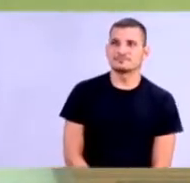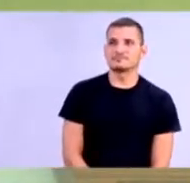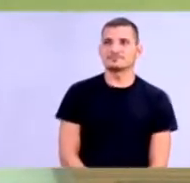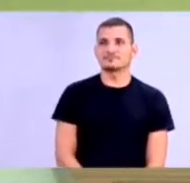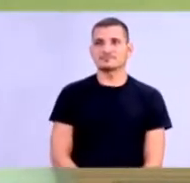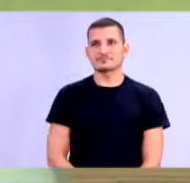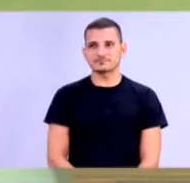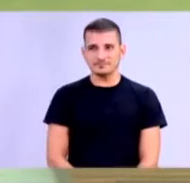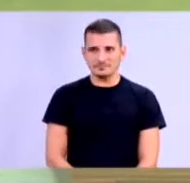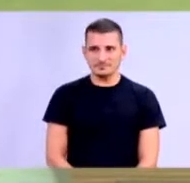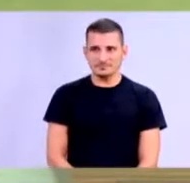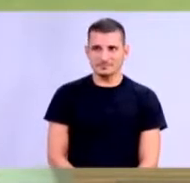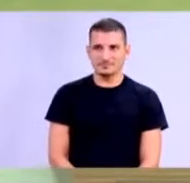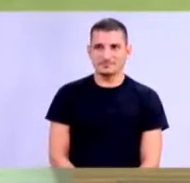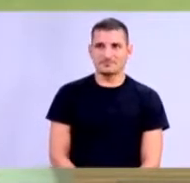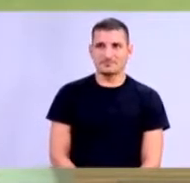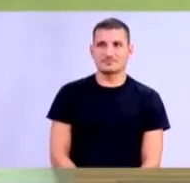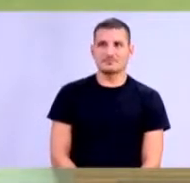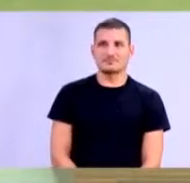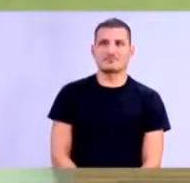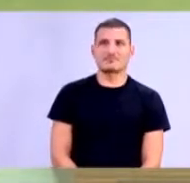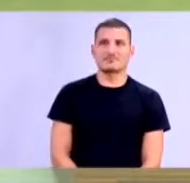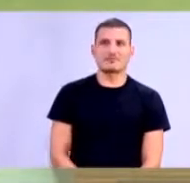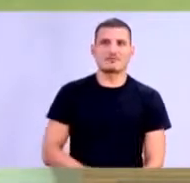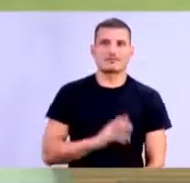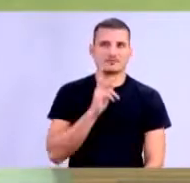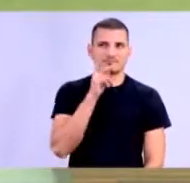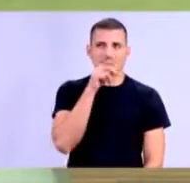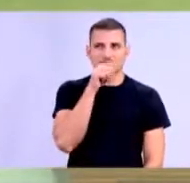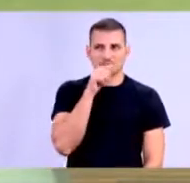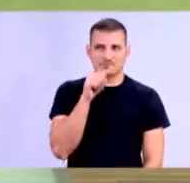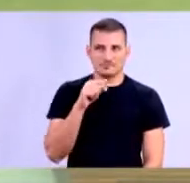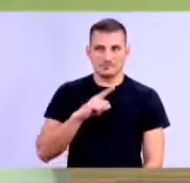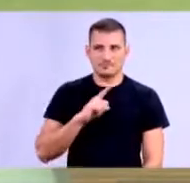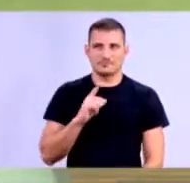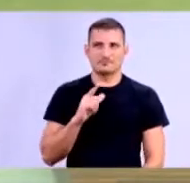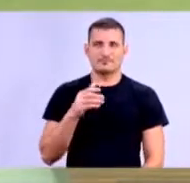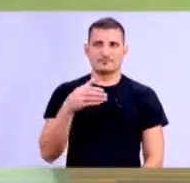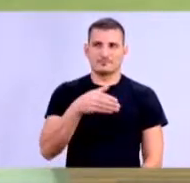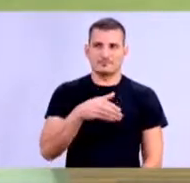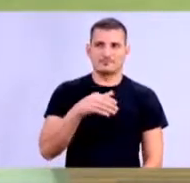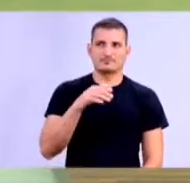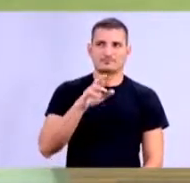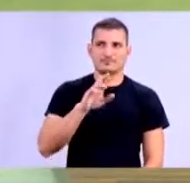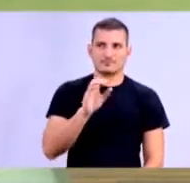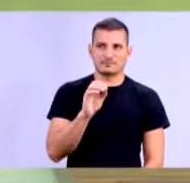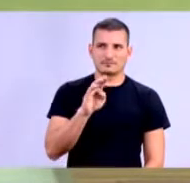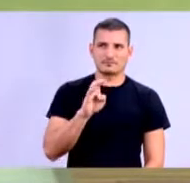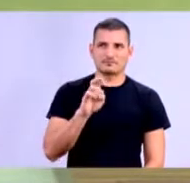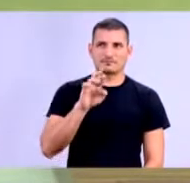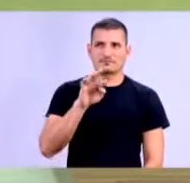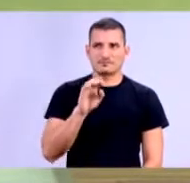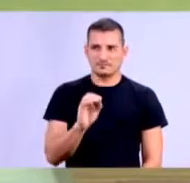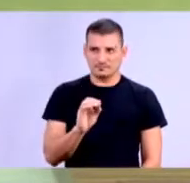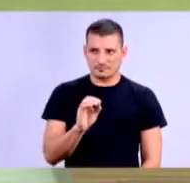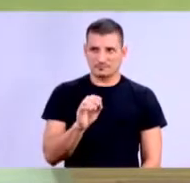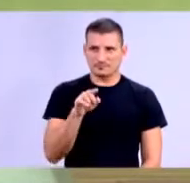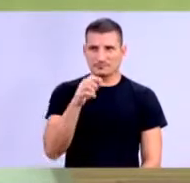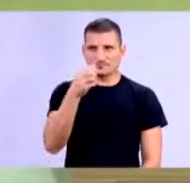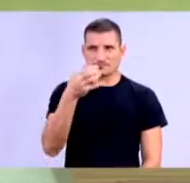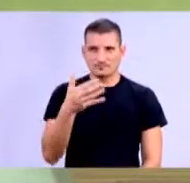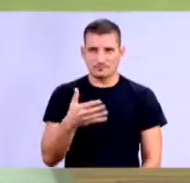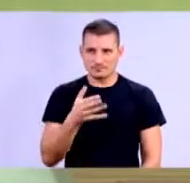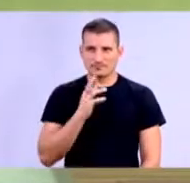que nos mandou a participação do aluno Roberto Vaz, que fala sobre, que diz que a